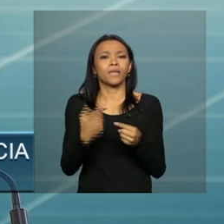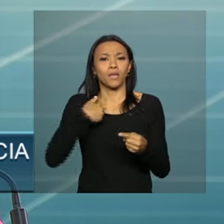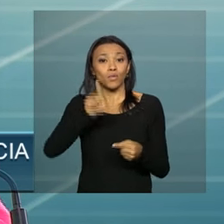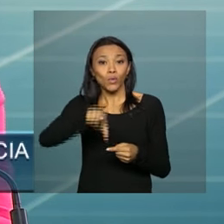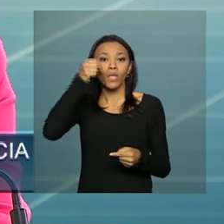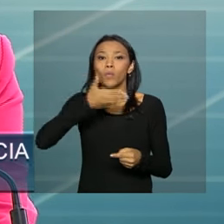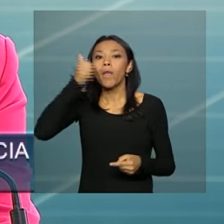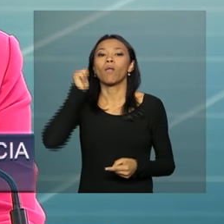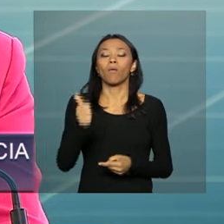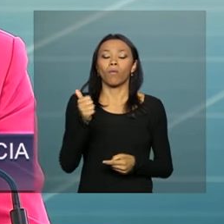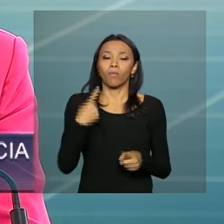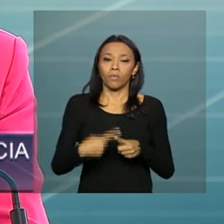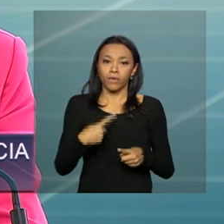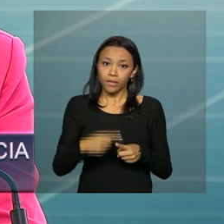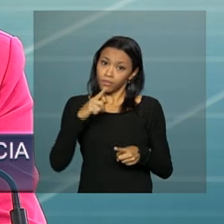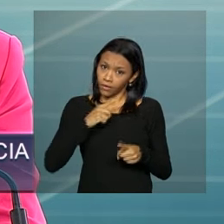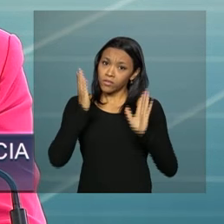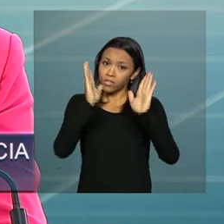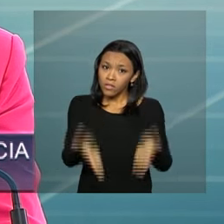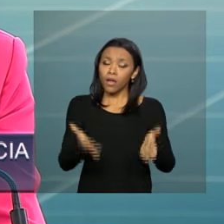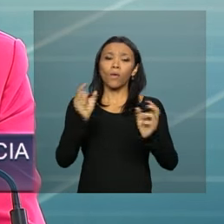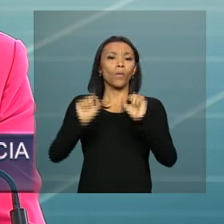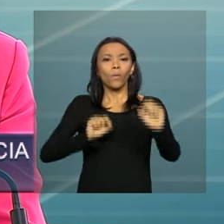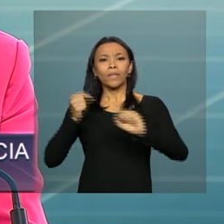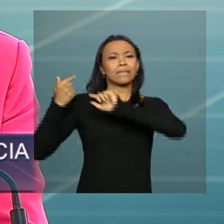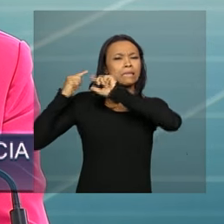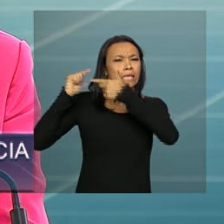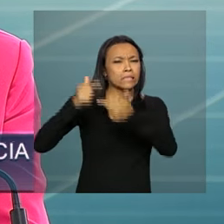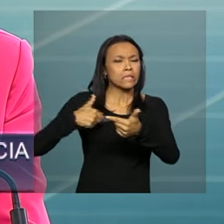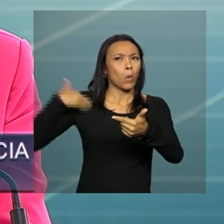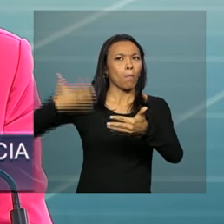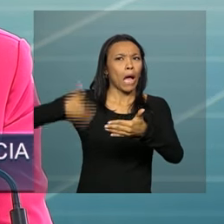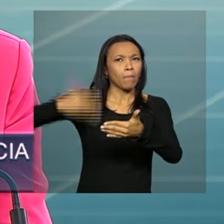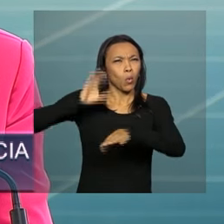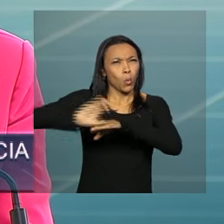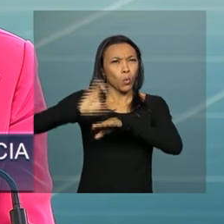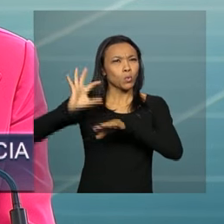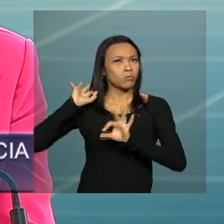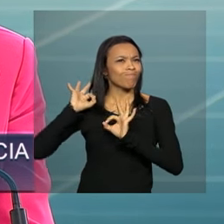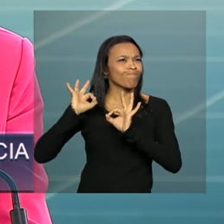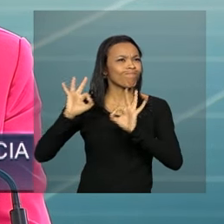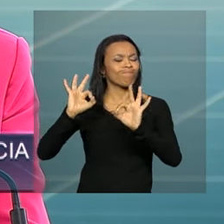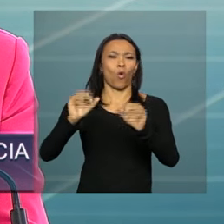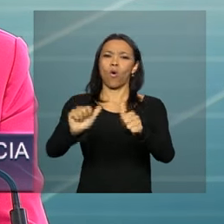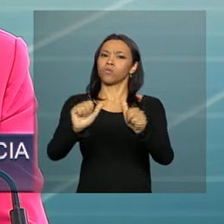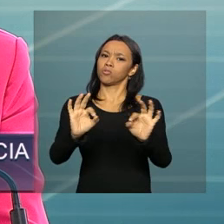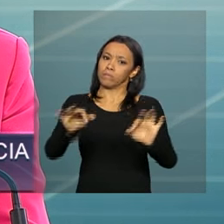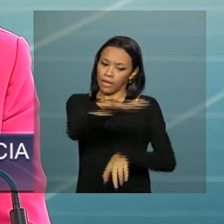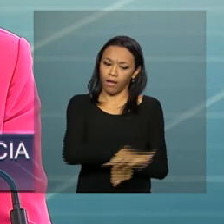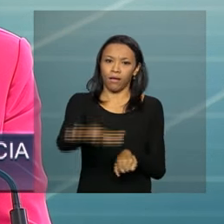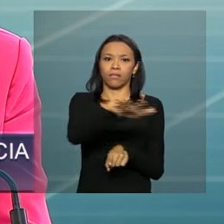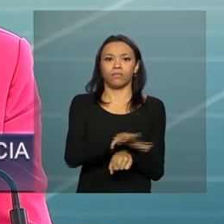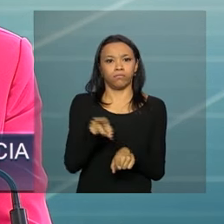o que havia de melhor? Porque tem uma tradição de cursos técnicos profissionalizantes nessa área.